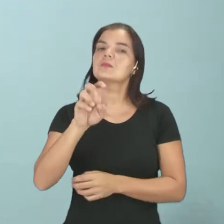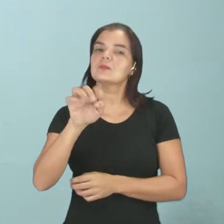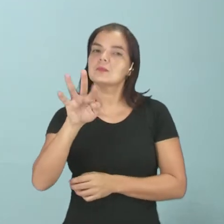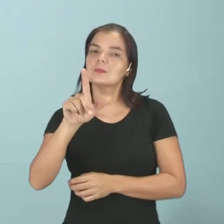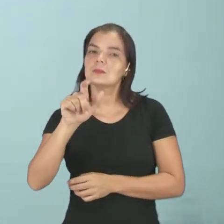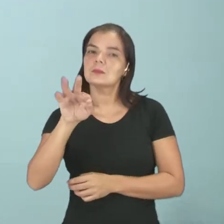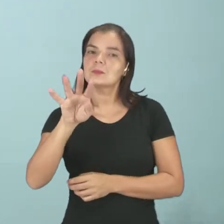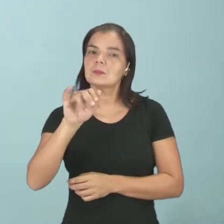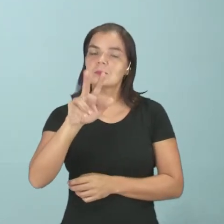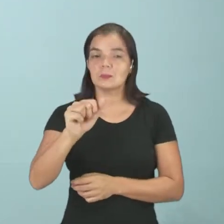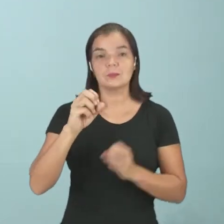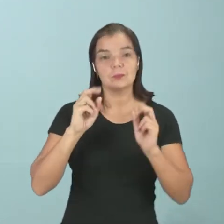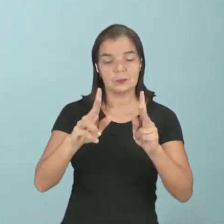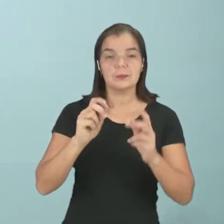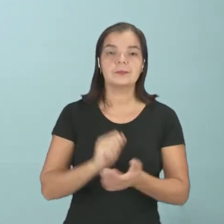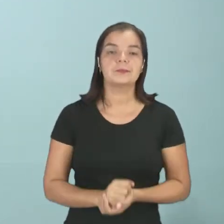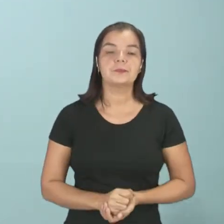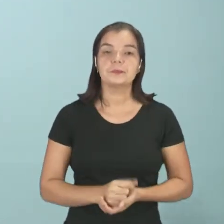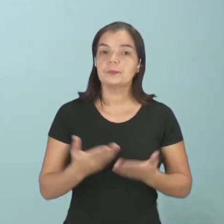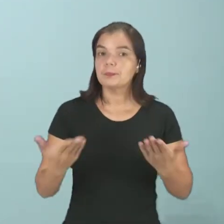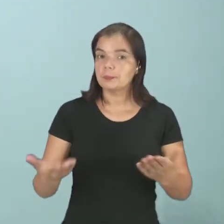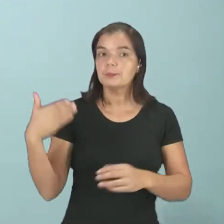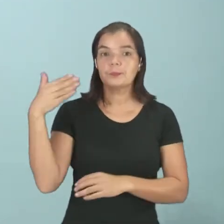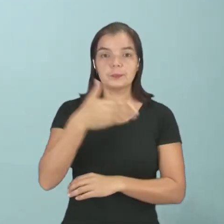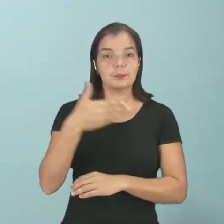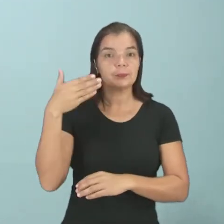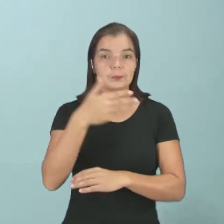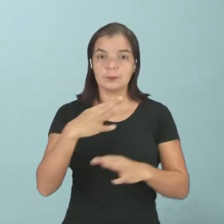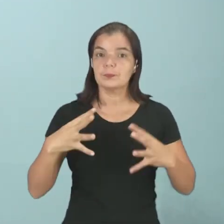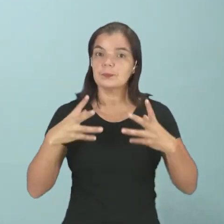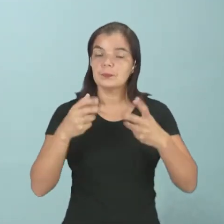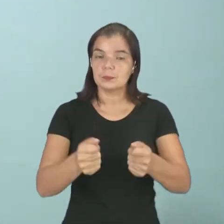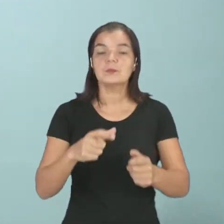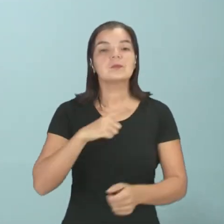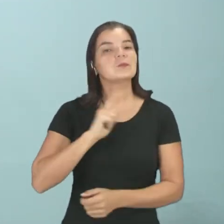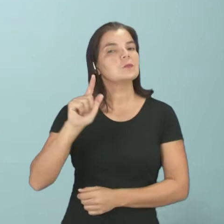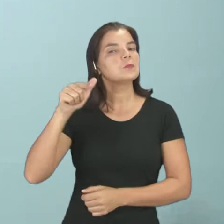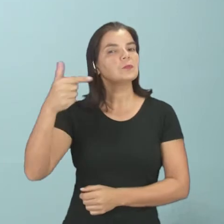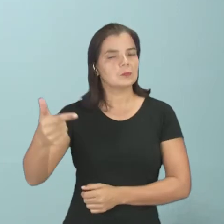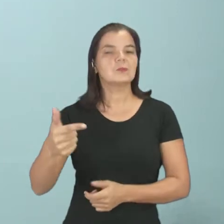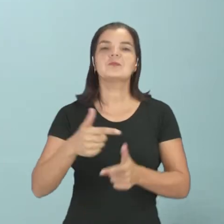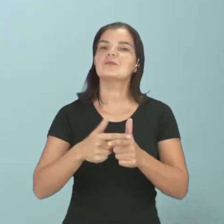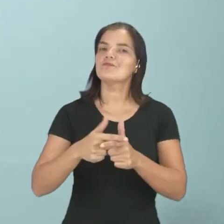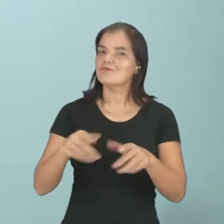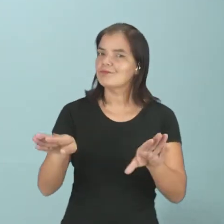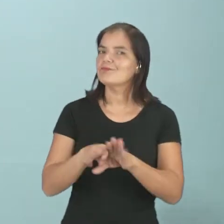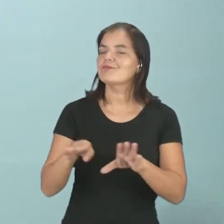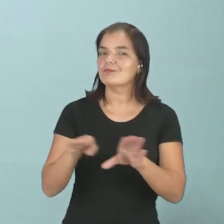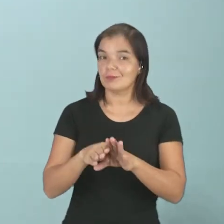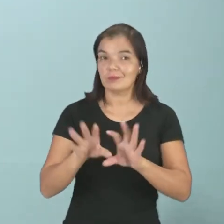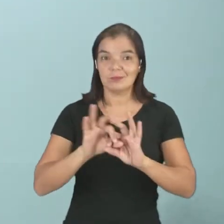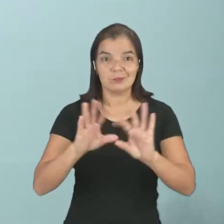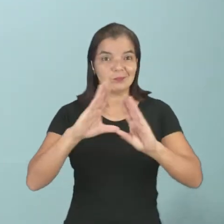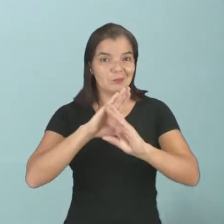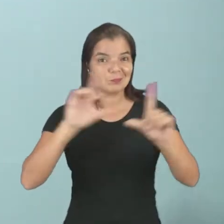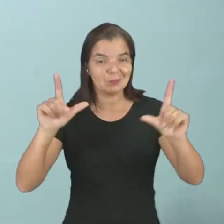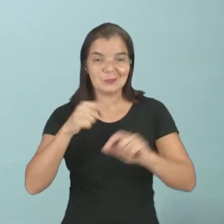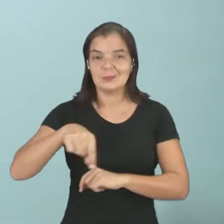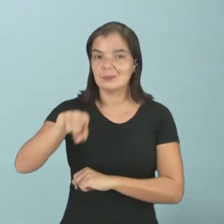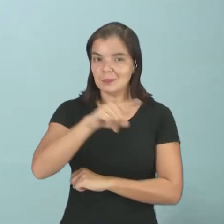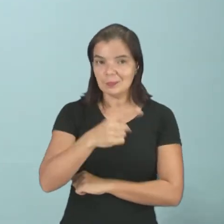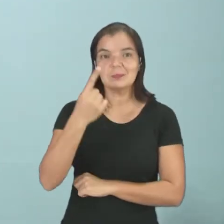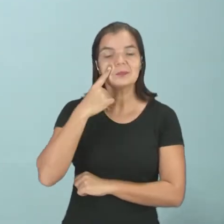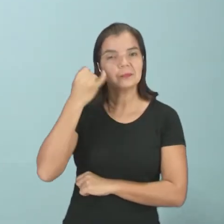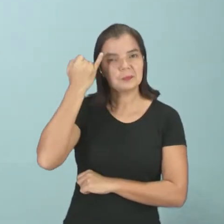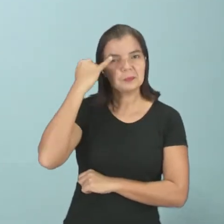ok? Bem, em se tratando da frequência absoluta, temos outras situações que podem deixar mais claro para você